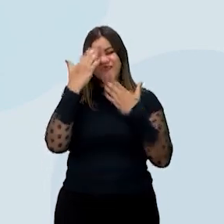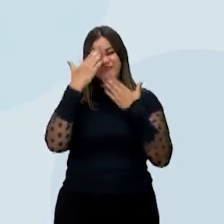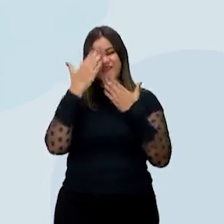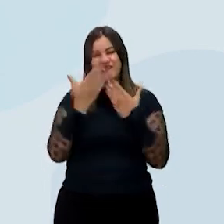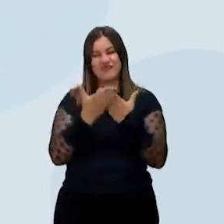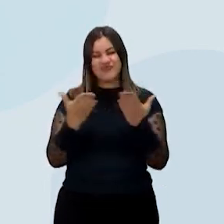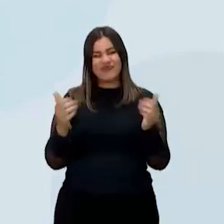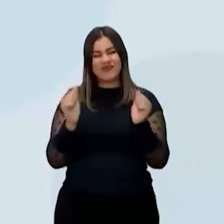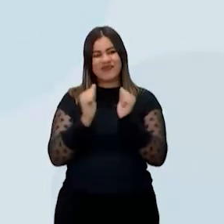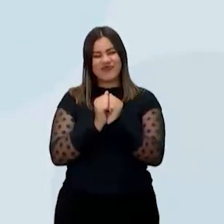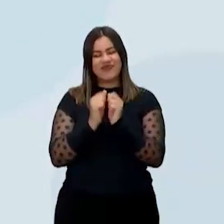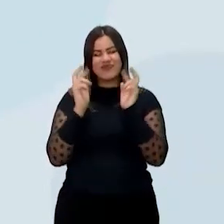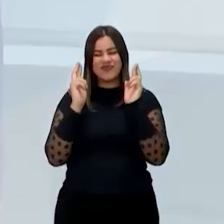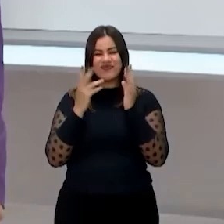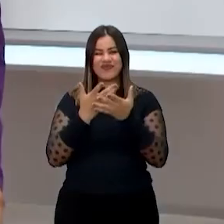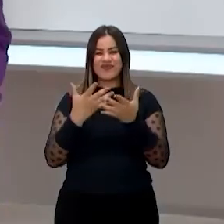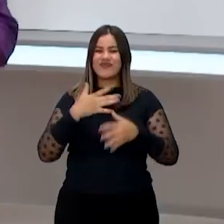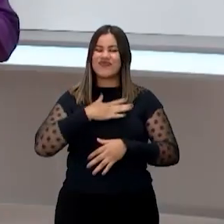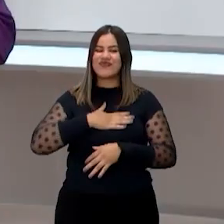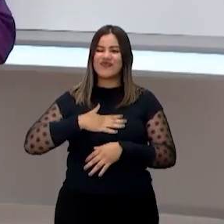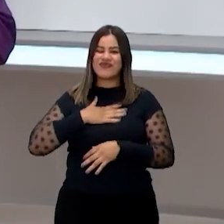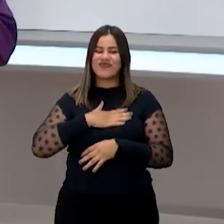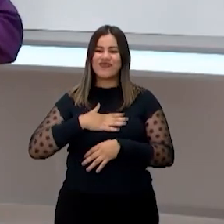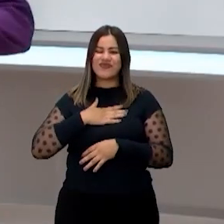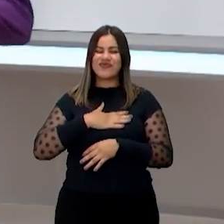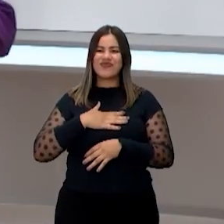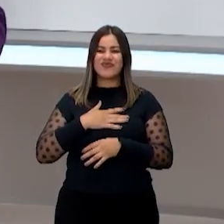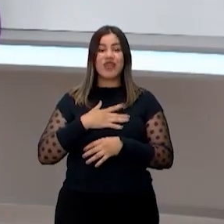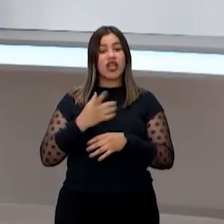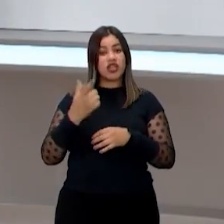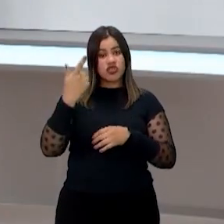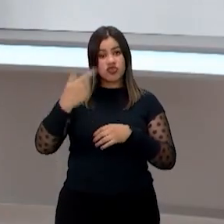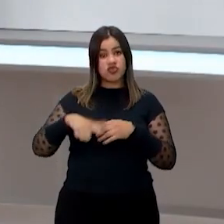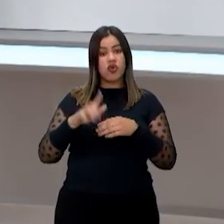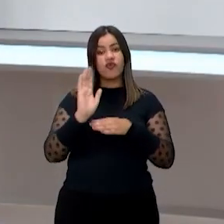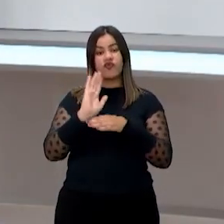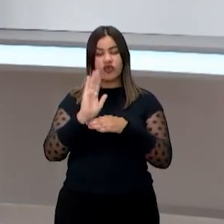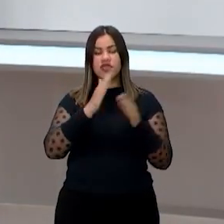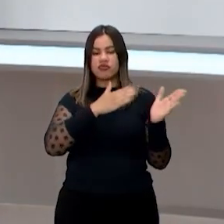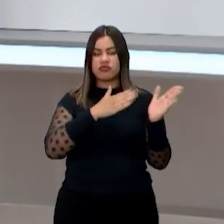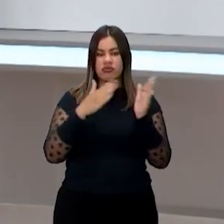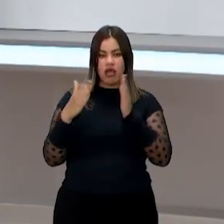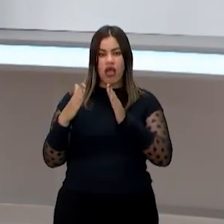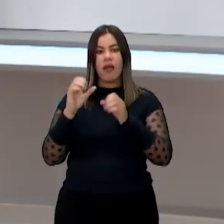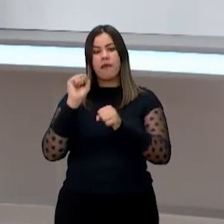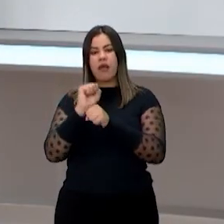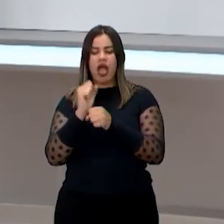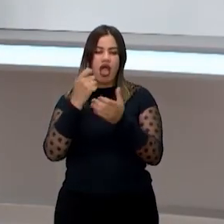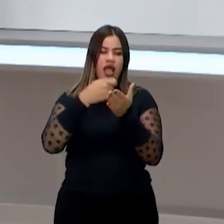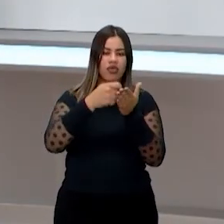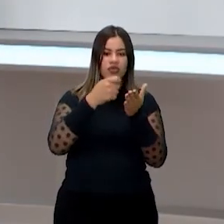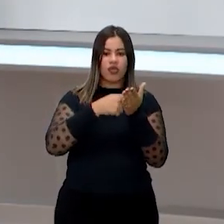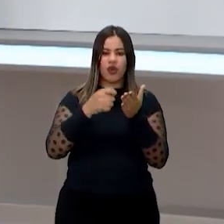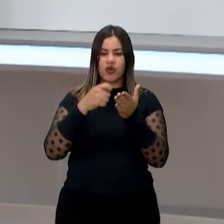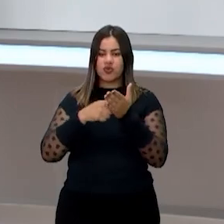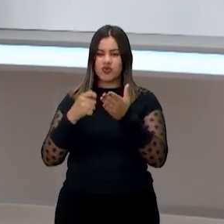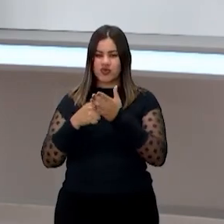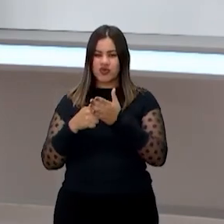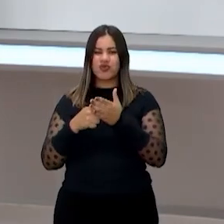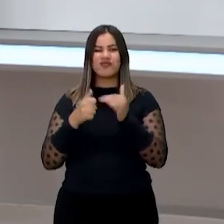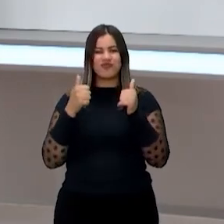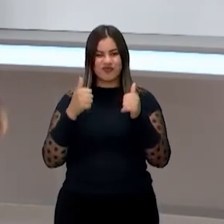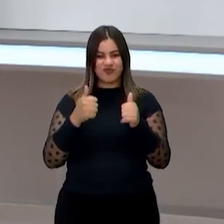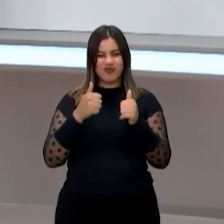de vocês, eu espero que vocês tenham gostado. Volte sempre aqui nesse videozinho, façam pausas, anotem, façam as